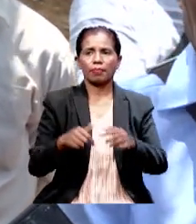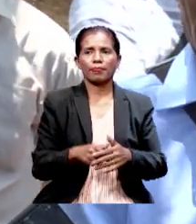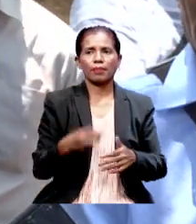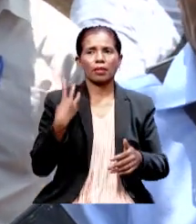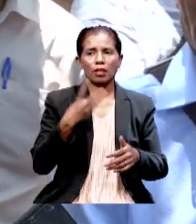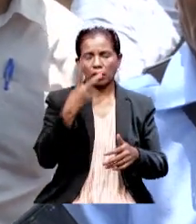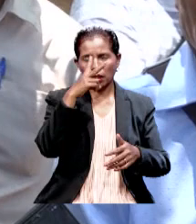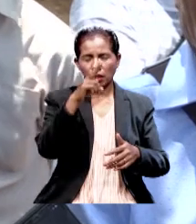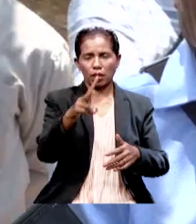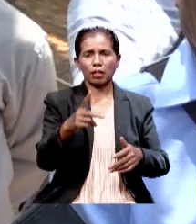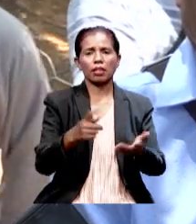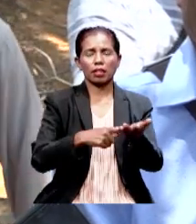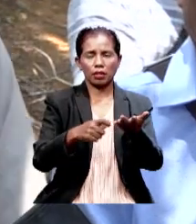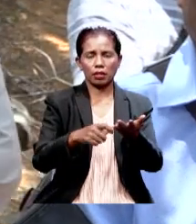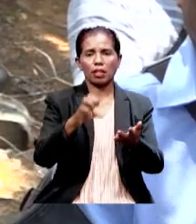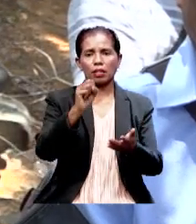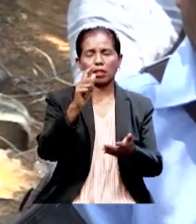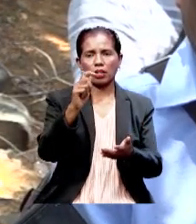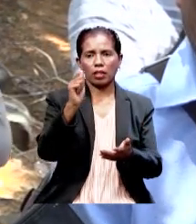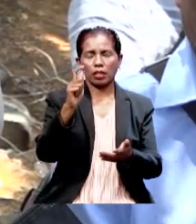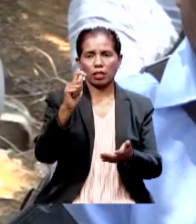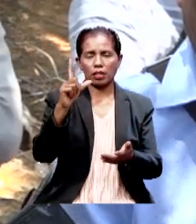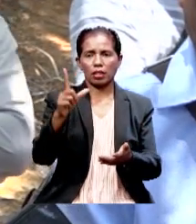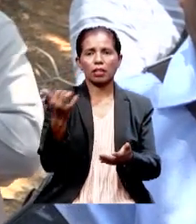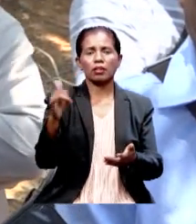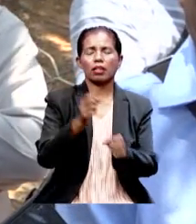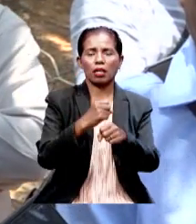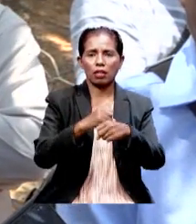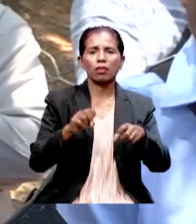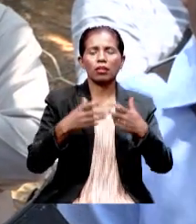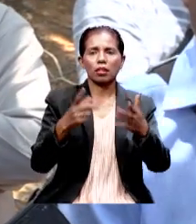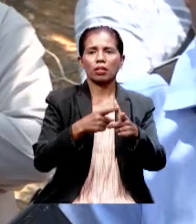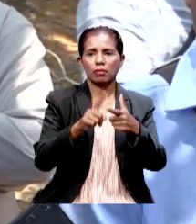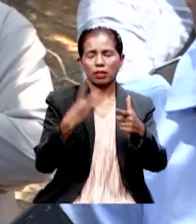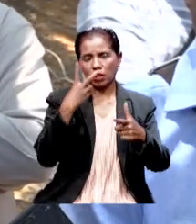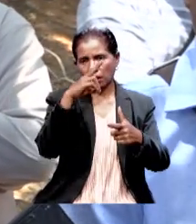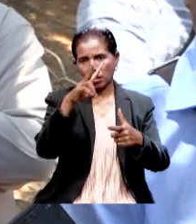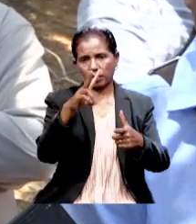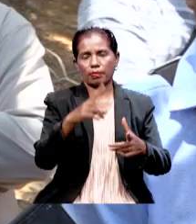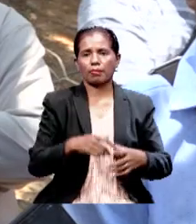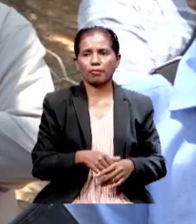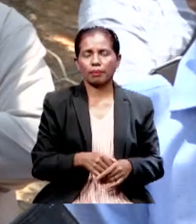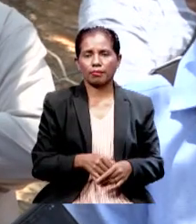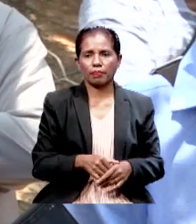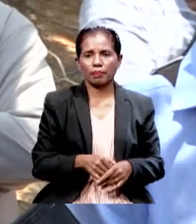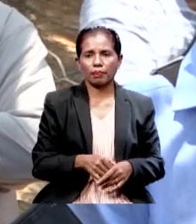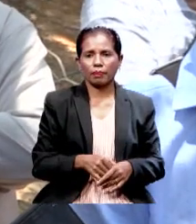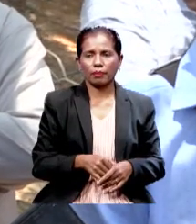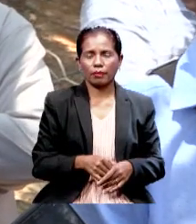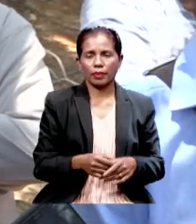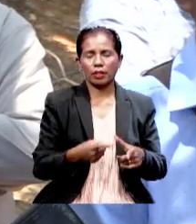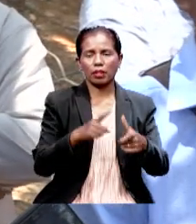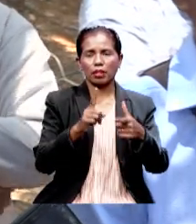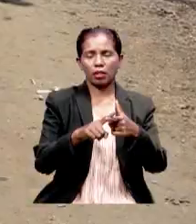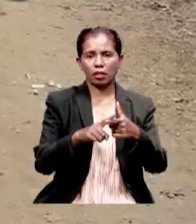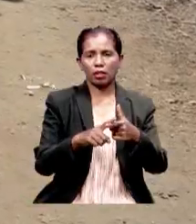si direk stand teknik si estatal si rapresentamento halan sa per depois ita reto ini ya aprozenamento